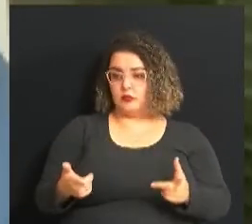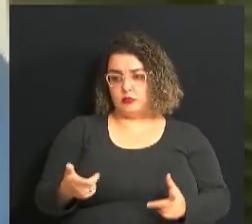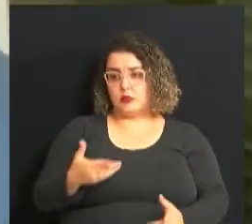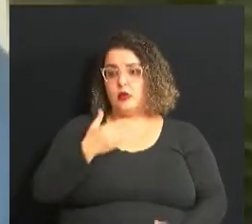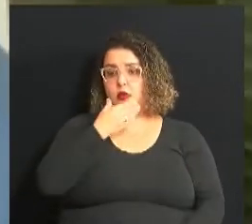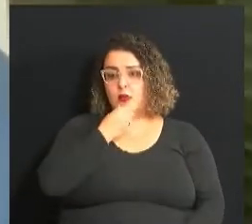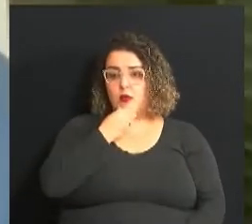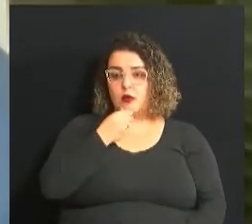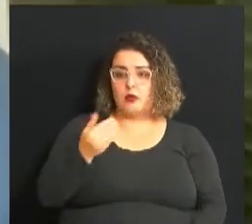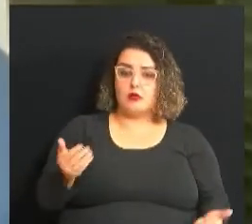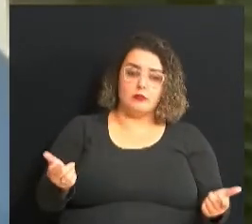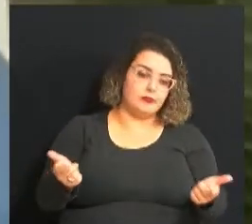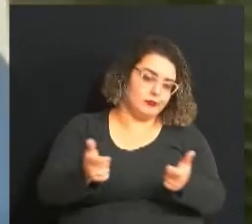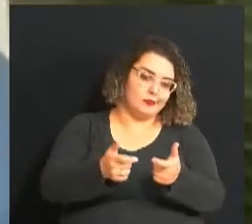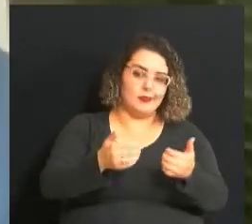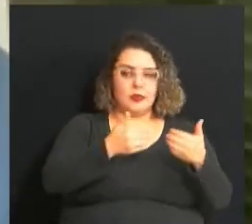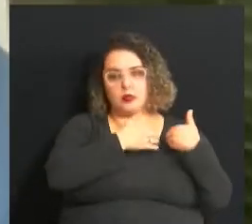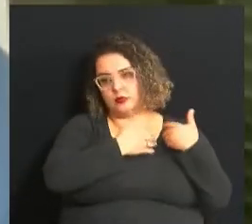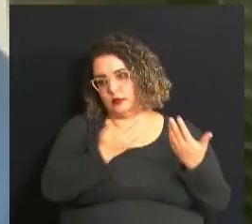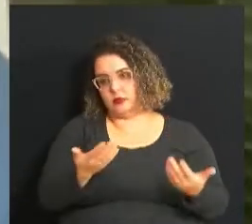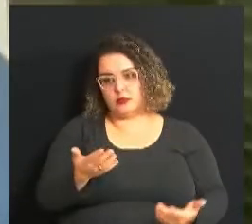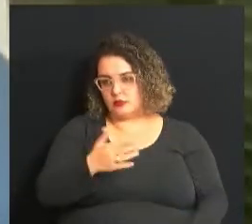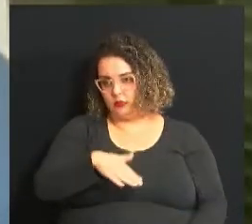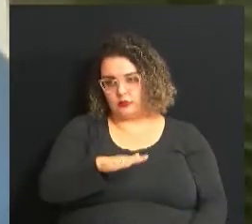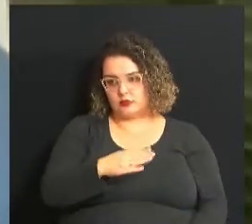menos responsáveis por essa parte, digamos, de